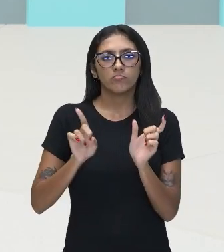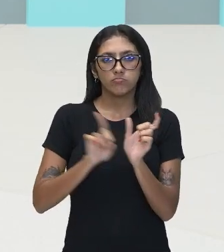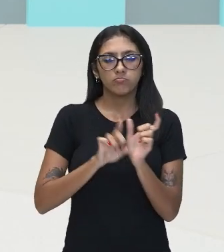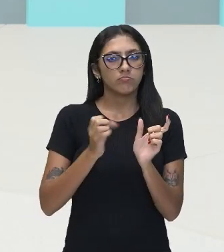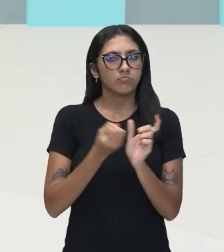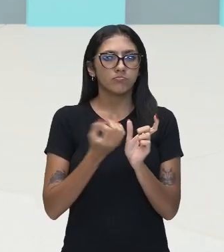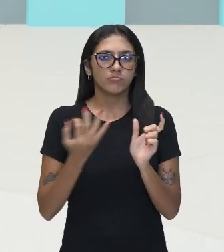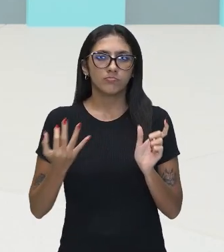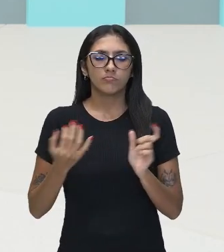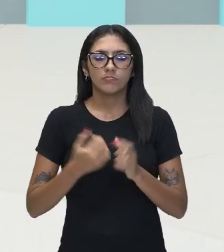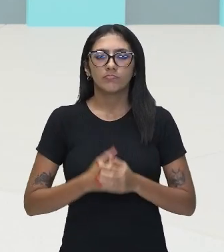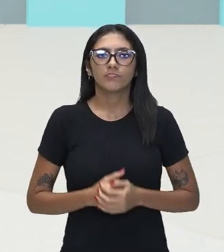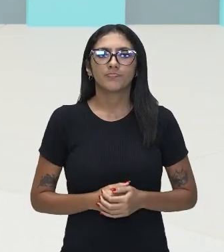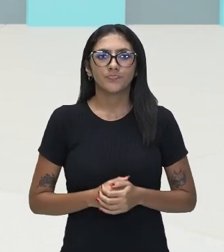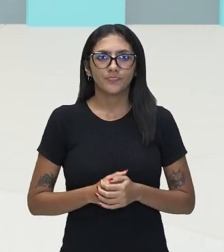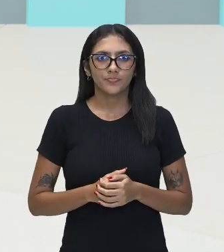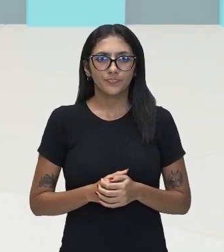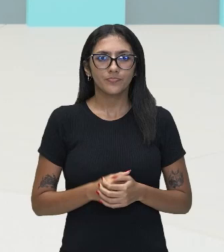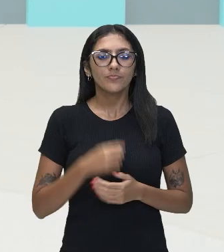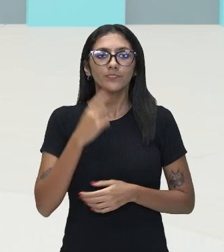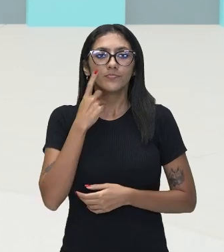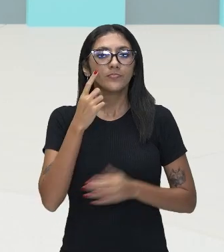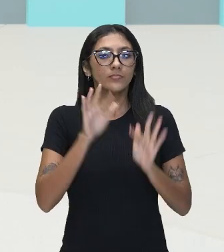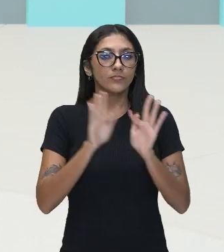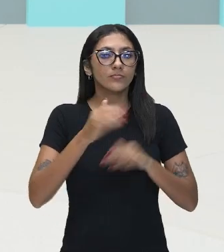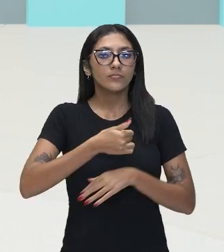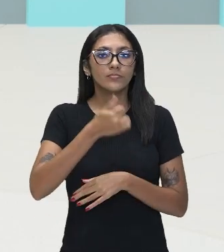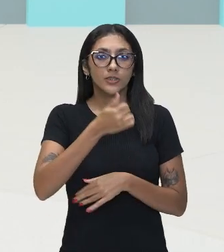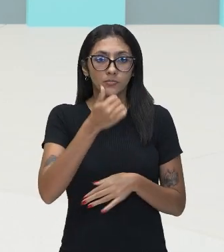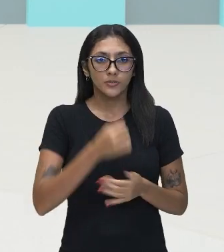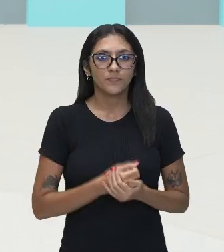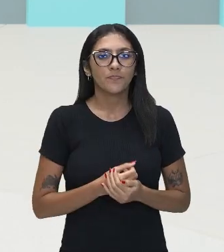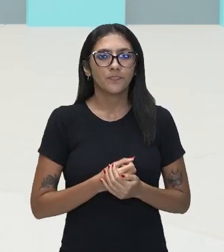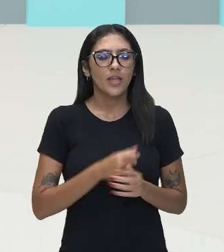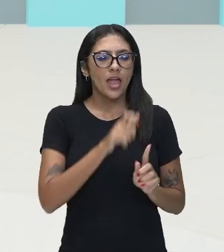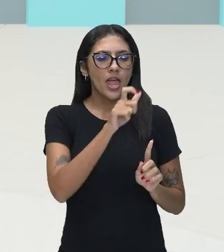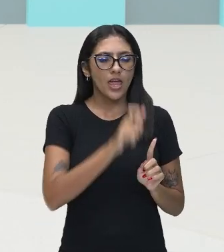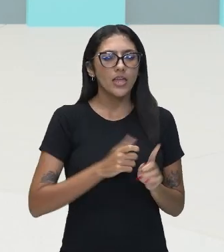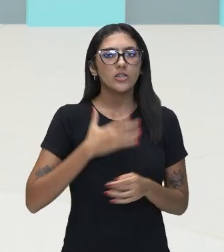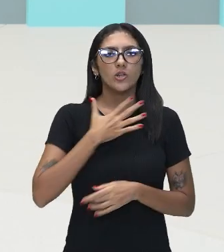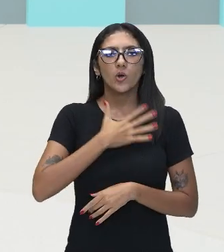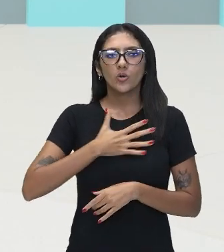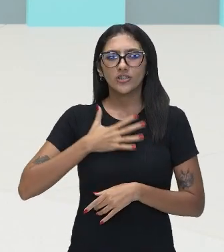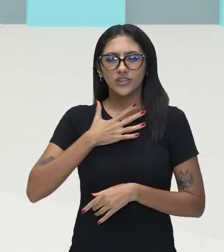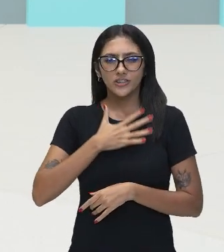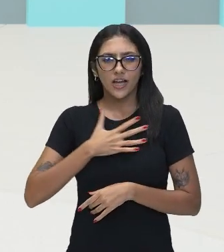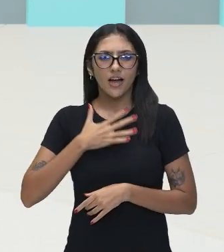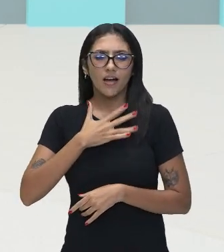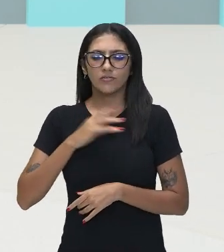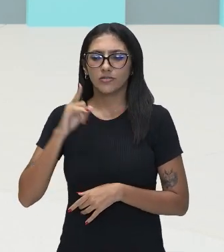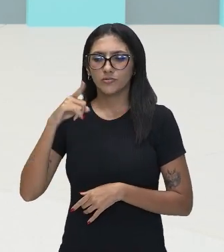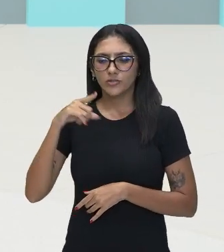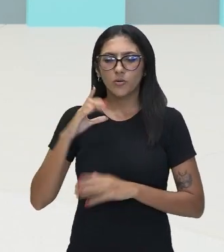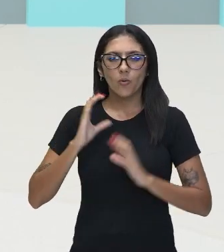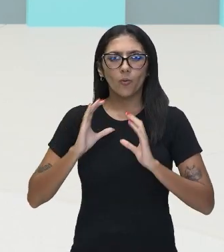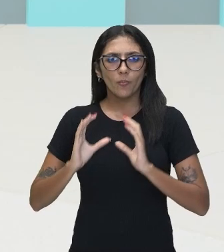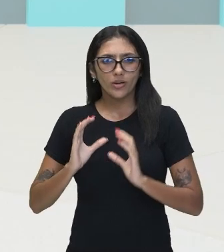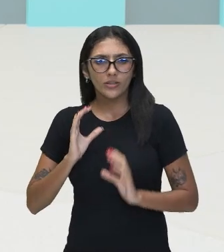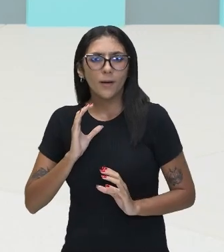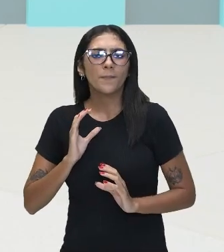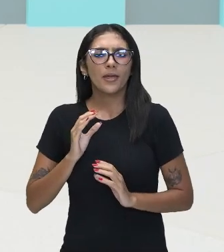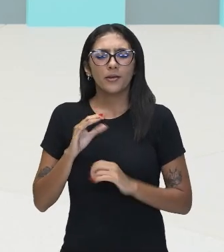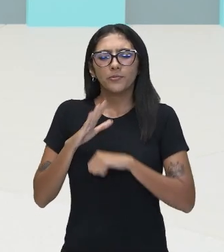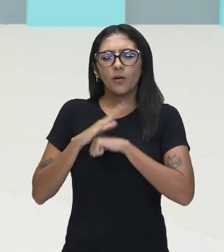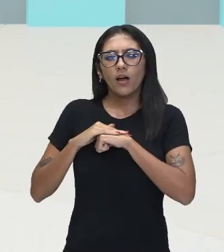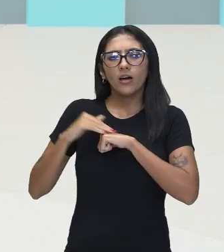pessoa. Veja, ele gostava daquele seu jeito carinhoso de ser. Ele é o sujeito